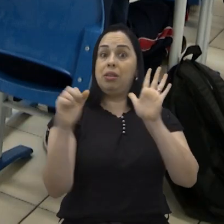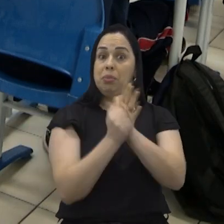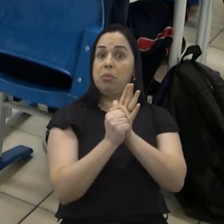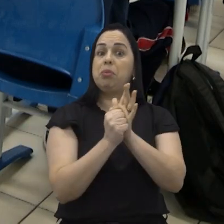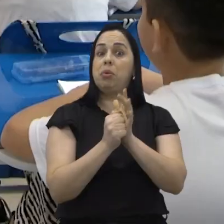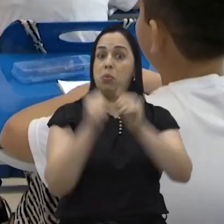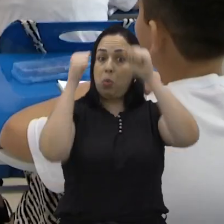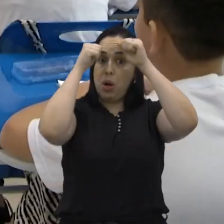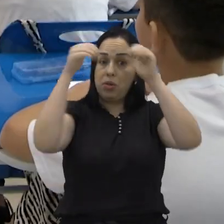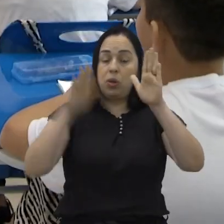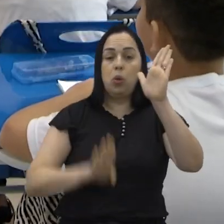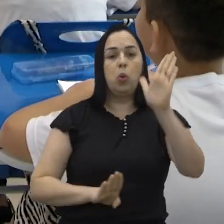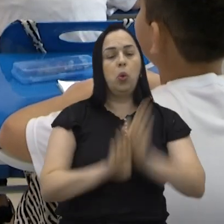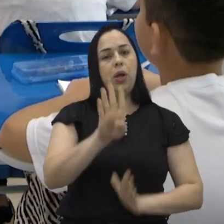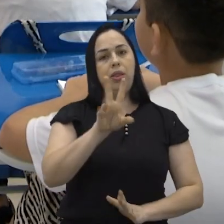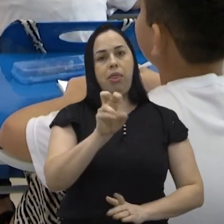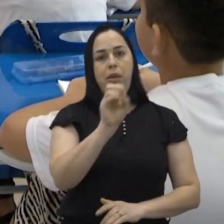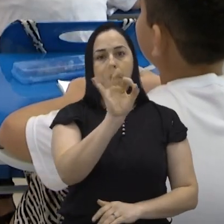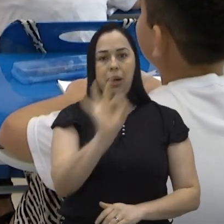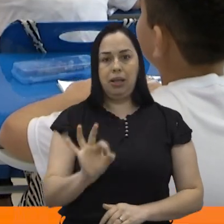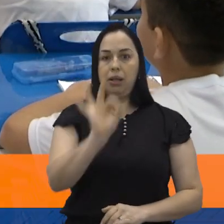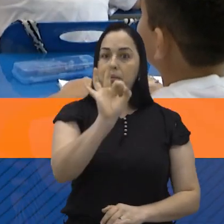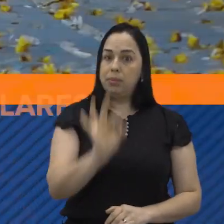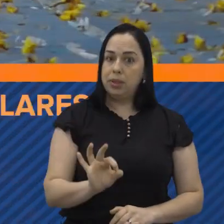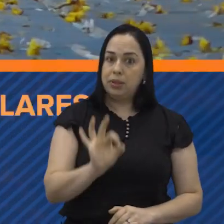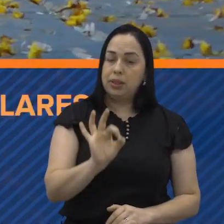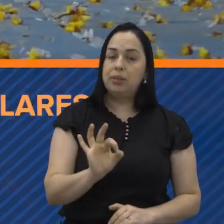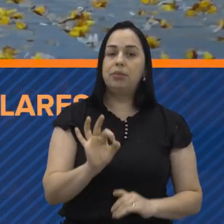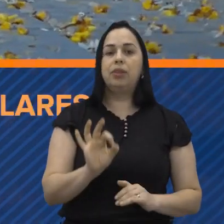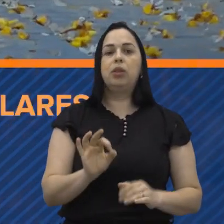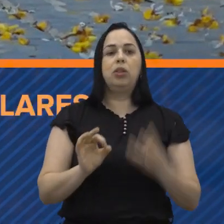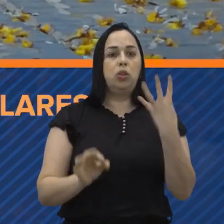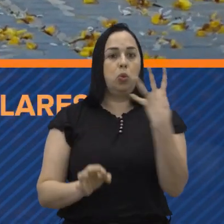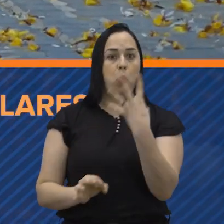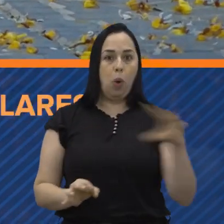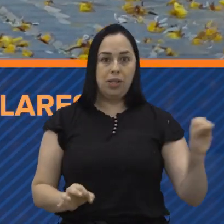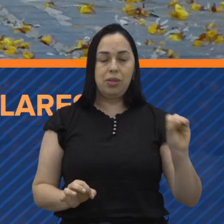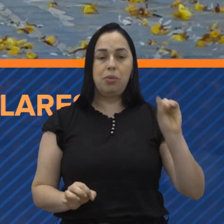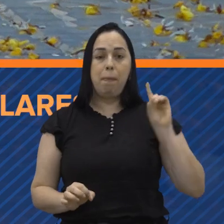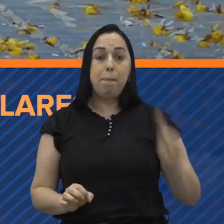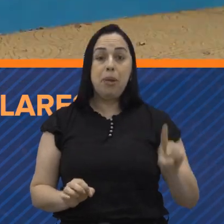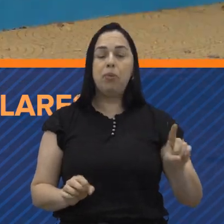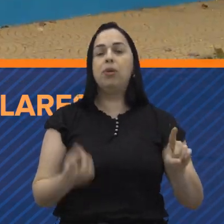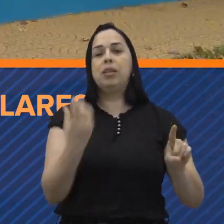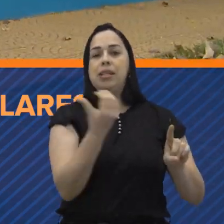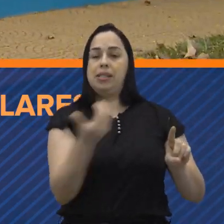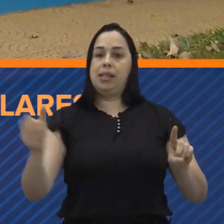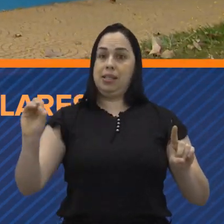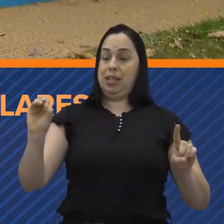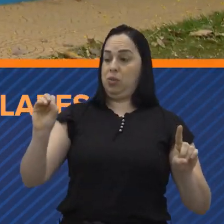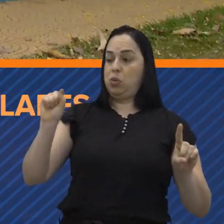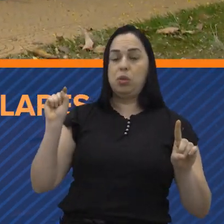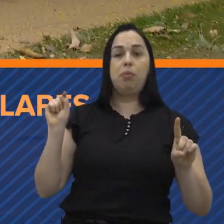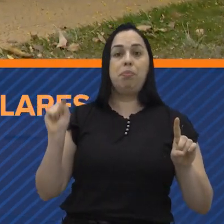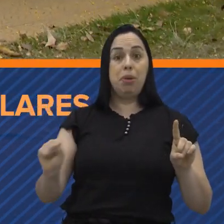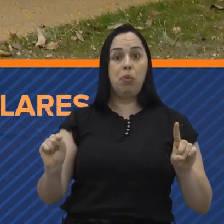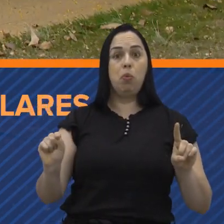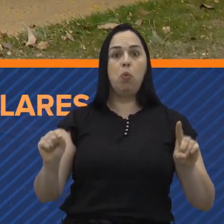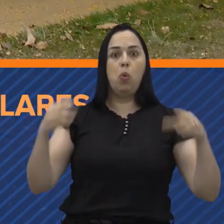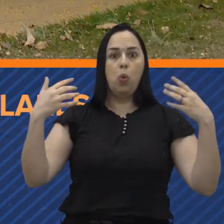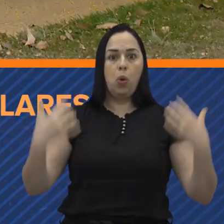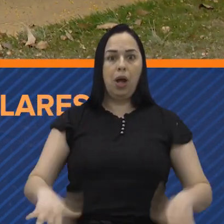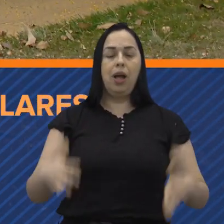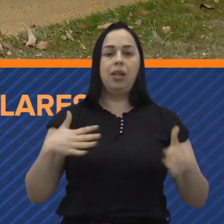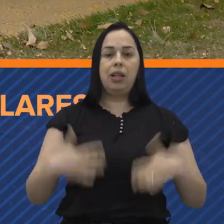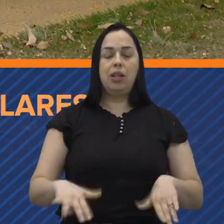adolescentes autistas matriculados em sala de aulas comuns aumentou 50%, saltou de 405